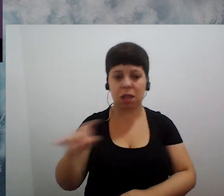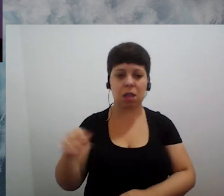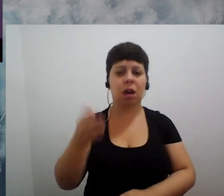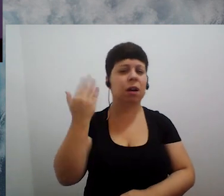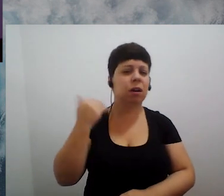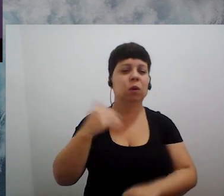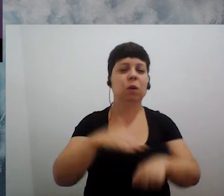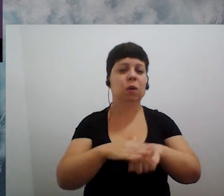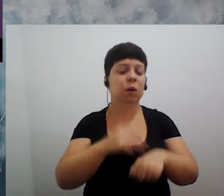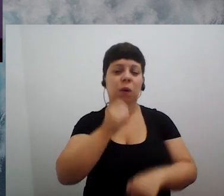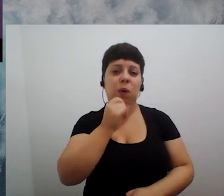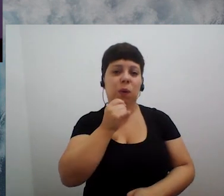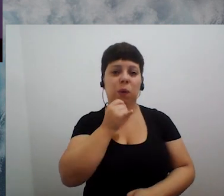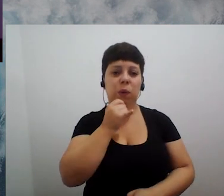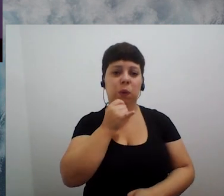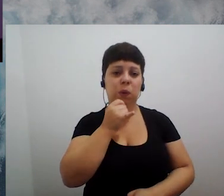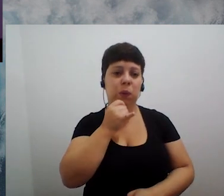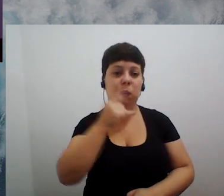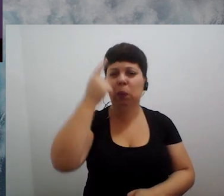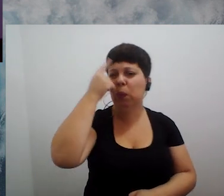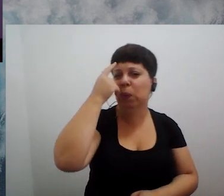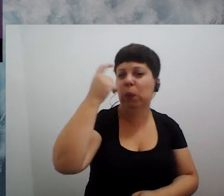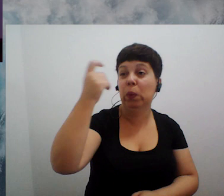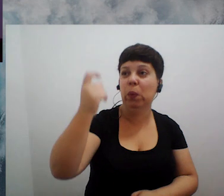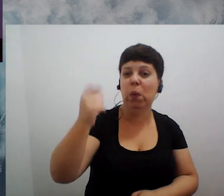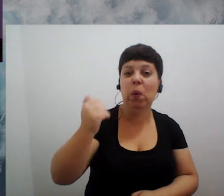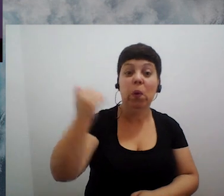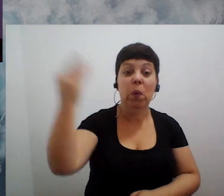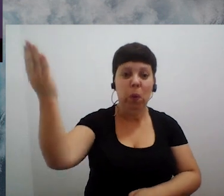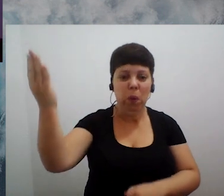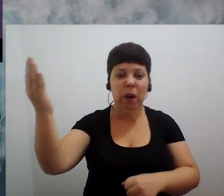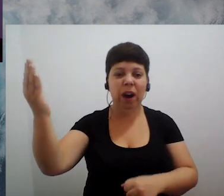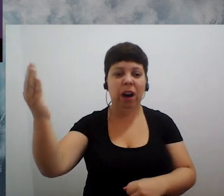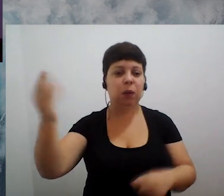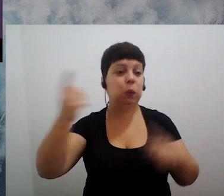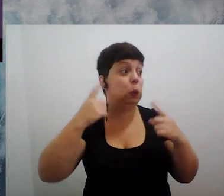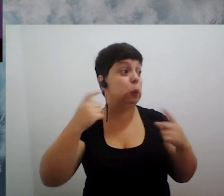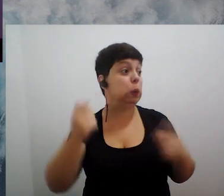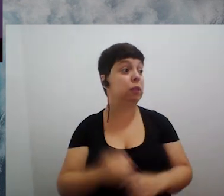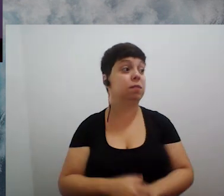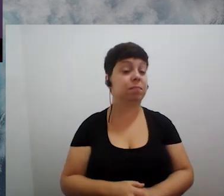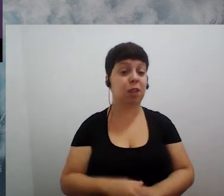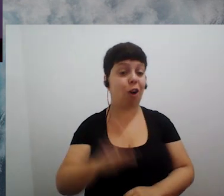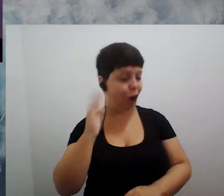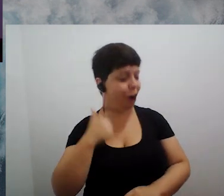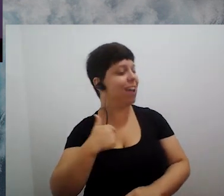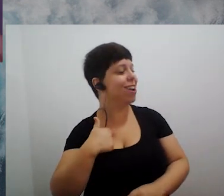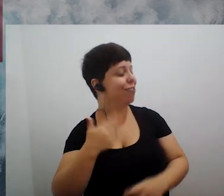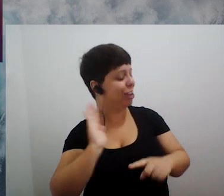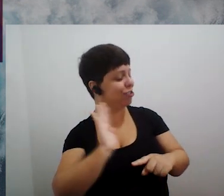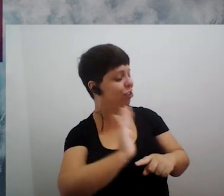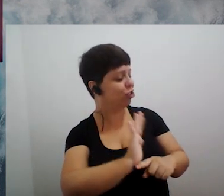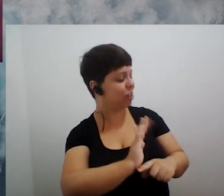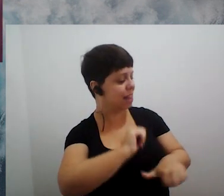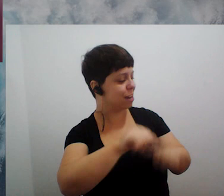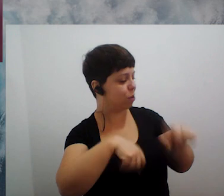Né? A gente conversou em outro momento a questão de vem ideias mirabolantes, fantásticas, de fora da comunidade para dentro da comunidade. Então, assim, a